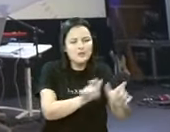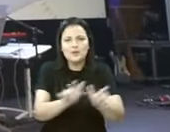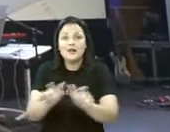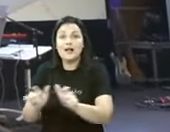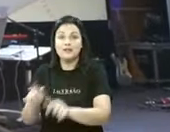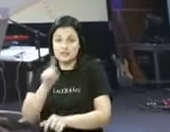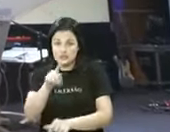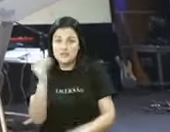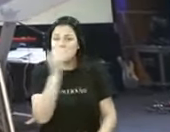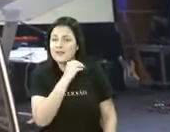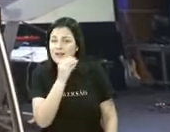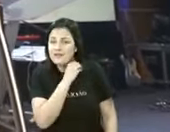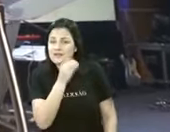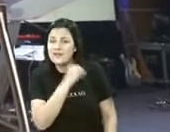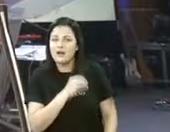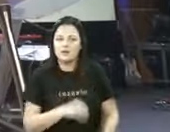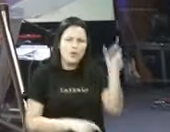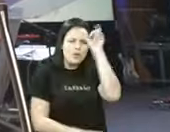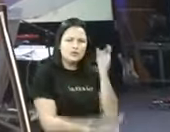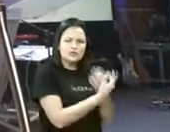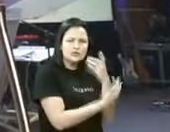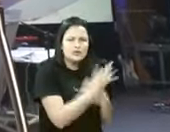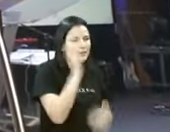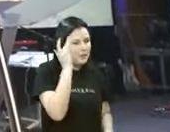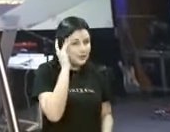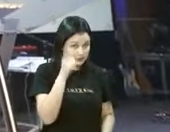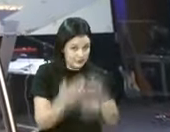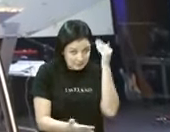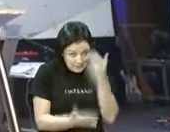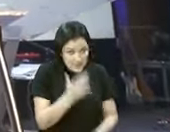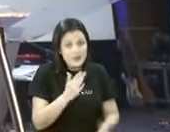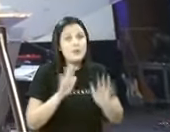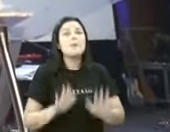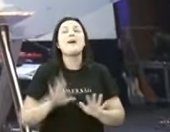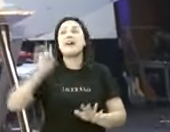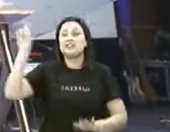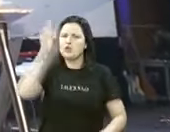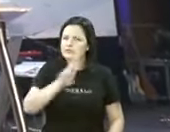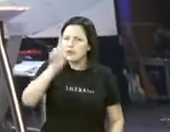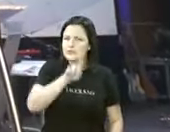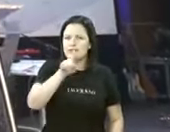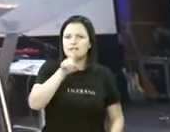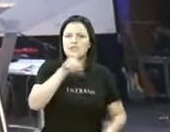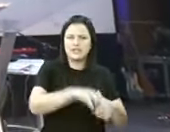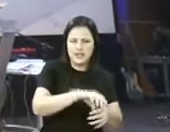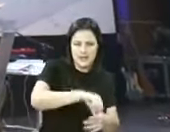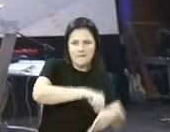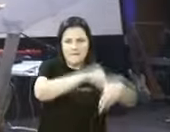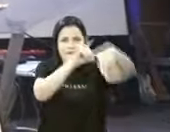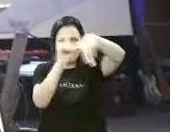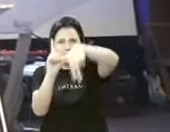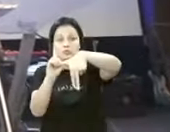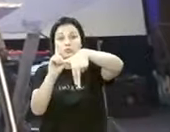mais debilitado. O diabo está achando que você vai cair por causa dessa área, mas é através dela que eu vou te levantar. Se prepare